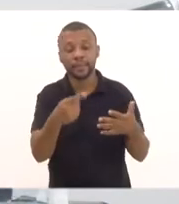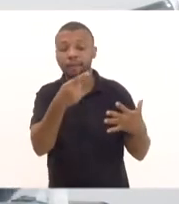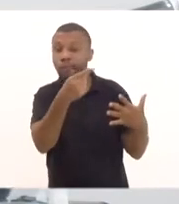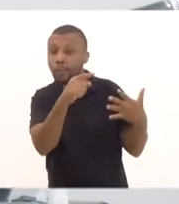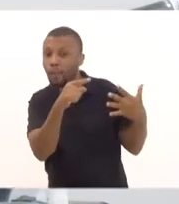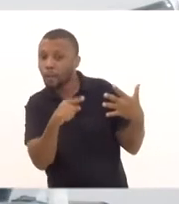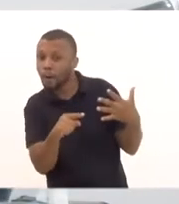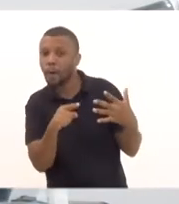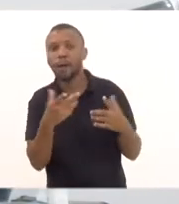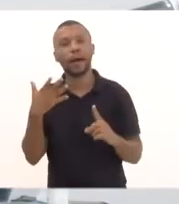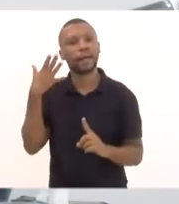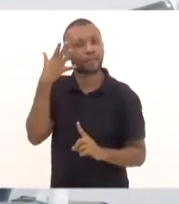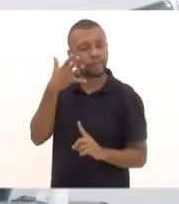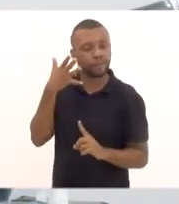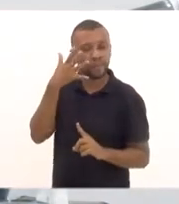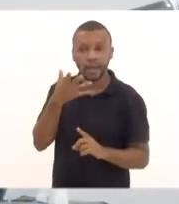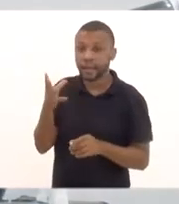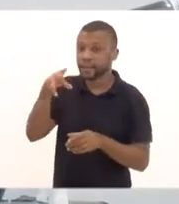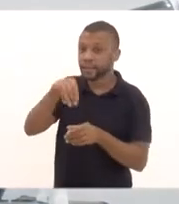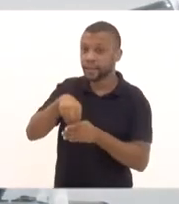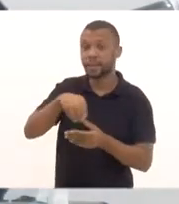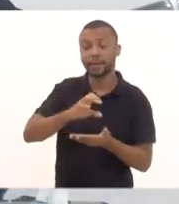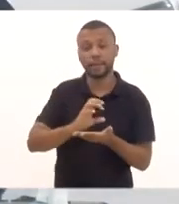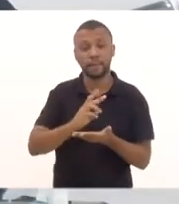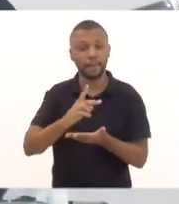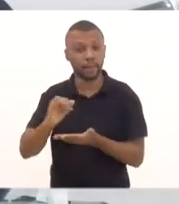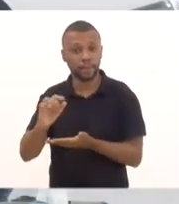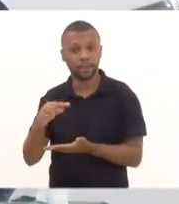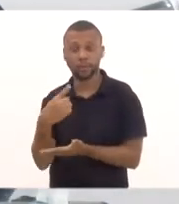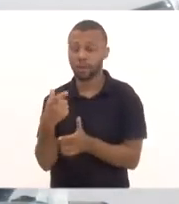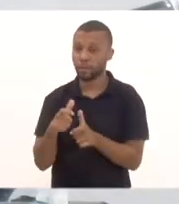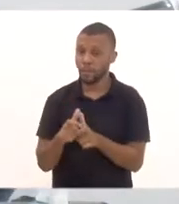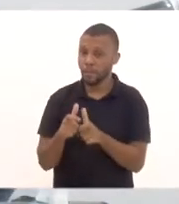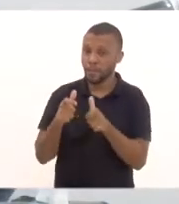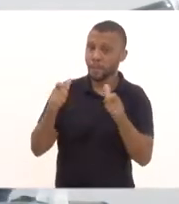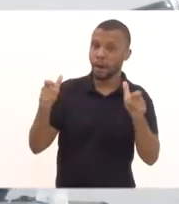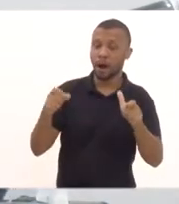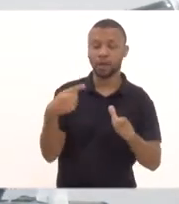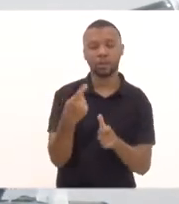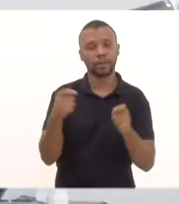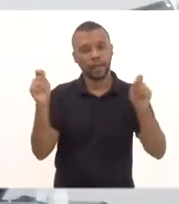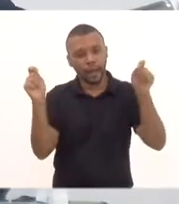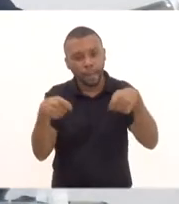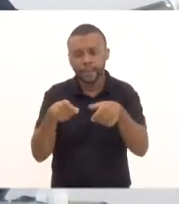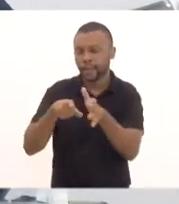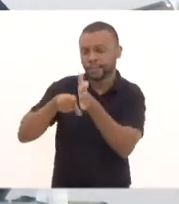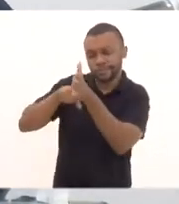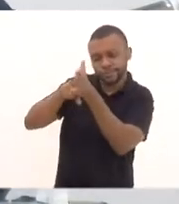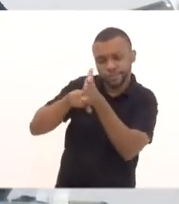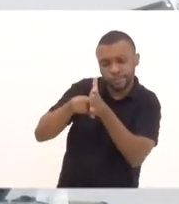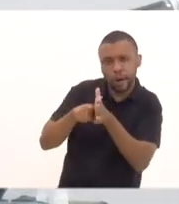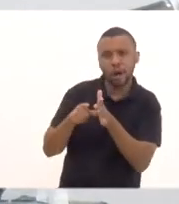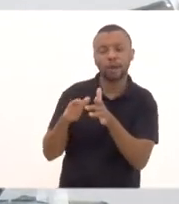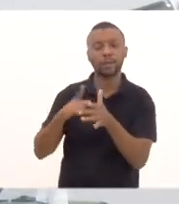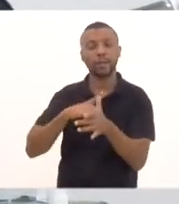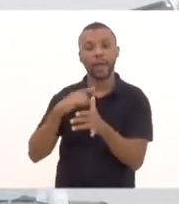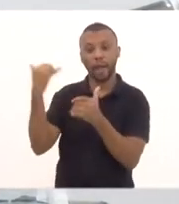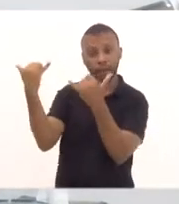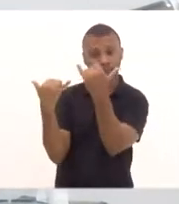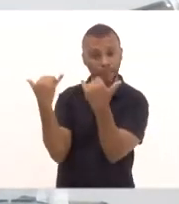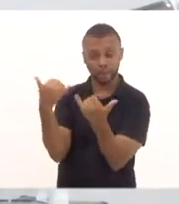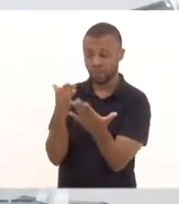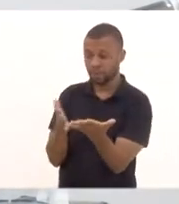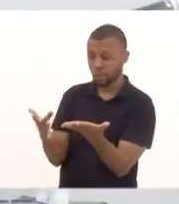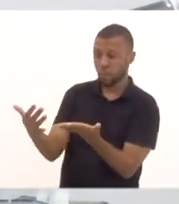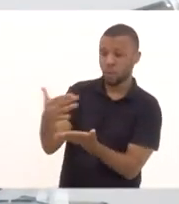que nessa CPI é para que a gente aumente né a nossa capacidade de ter dado que tem informações